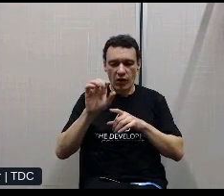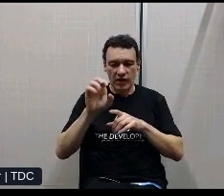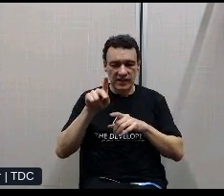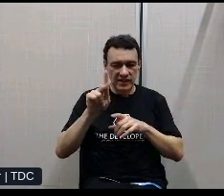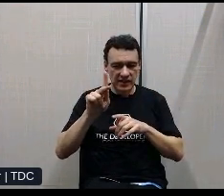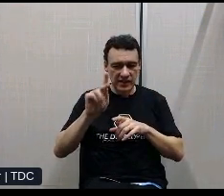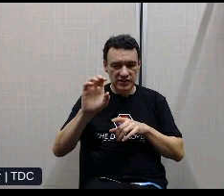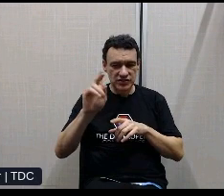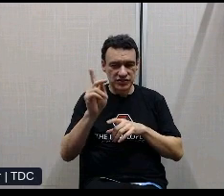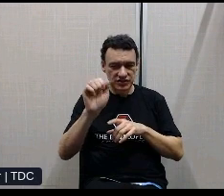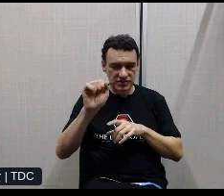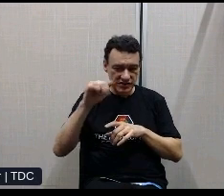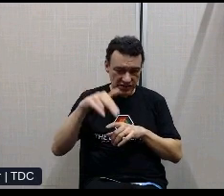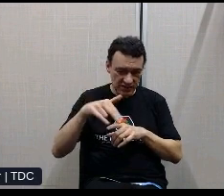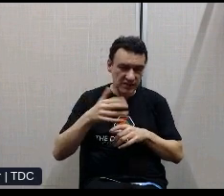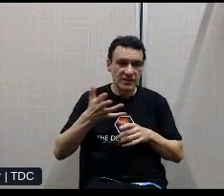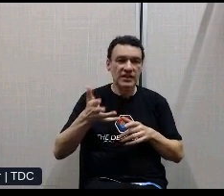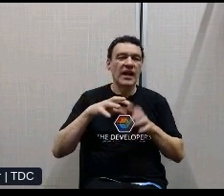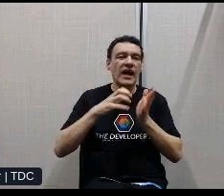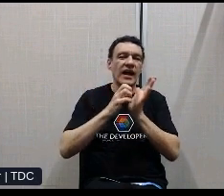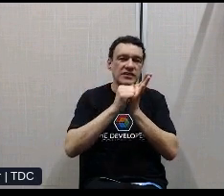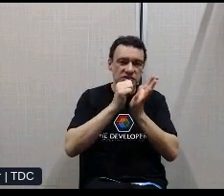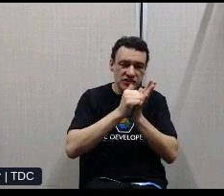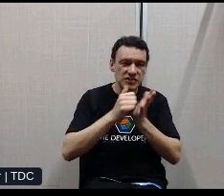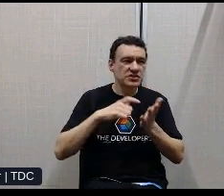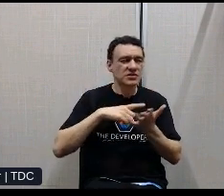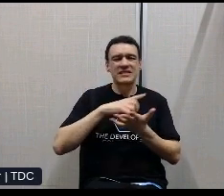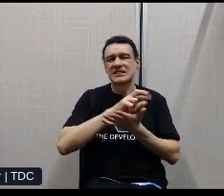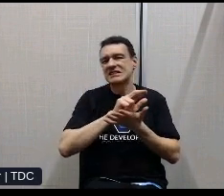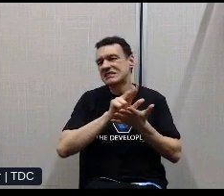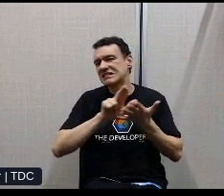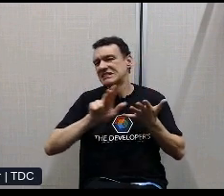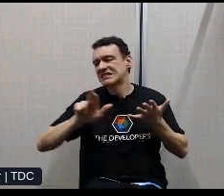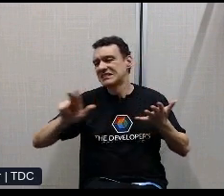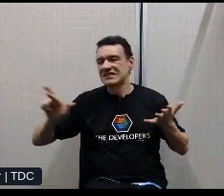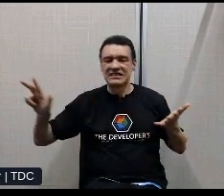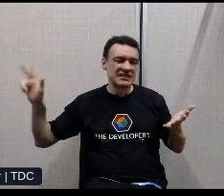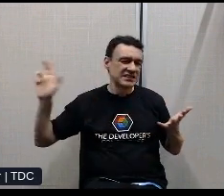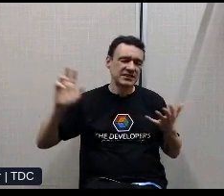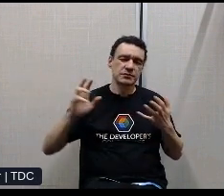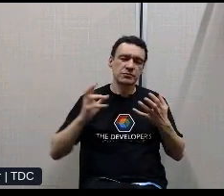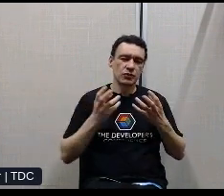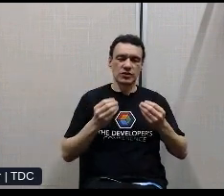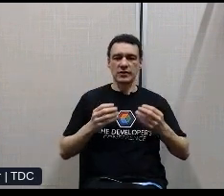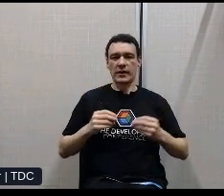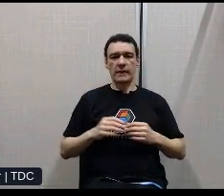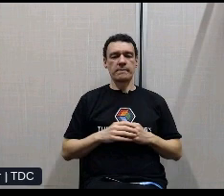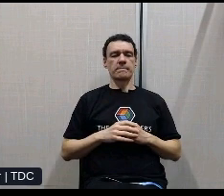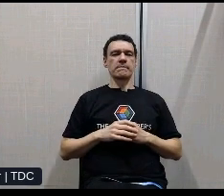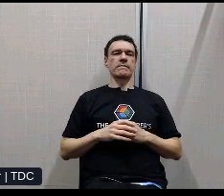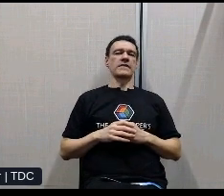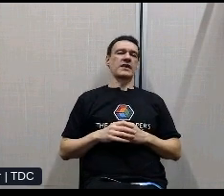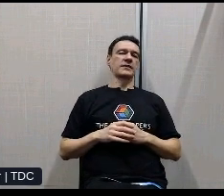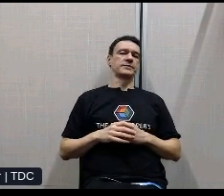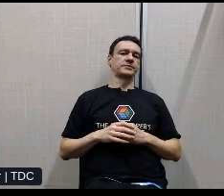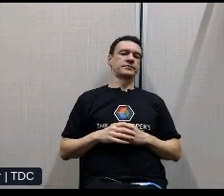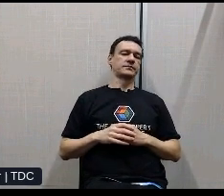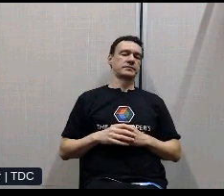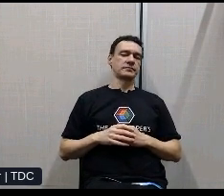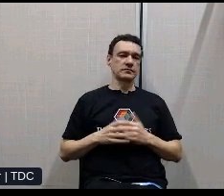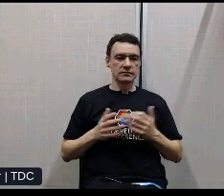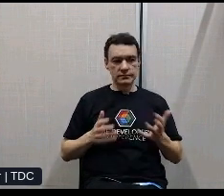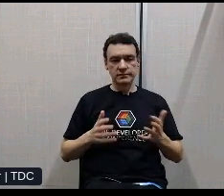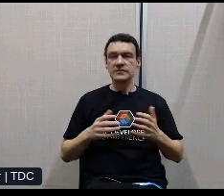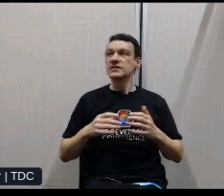e aqui uma lista de dispositivos que a gente pode falar: rastreadores de